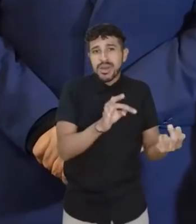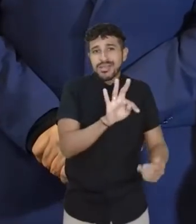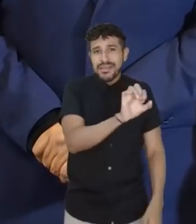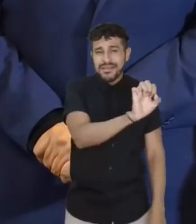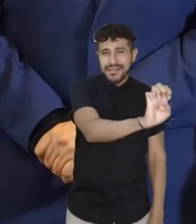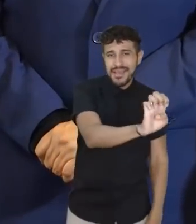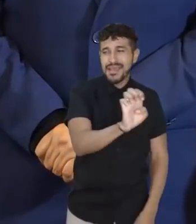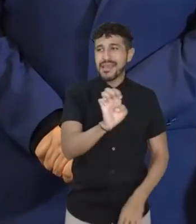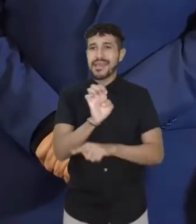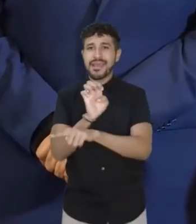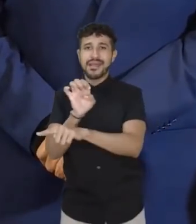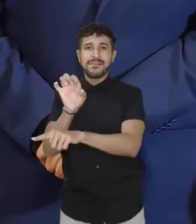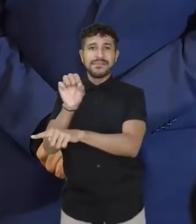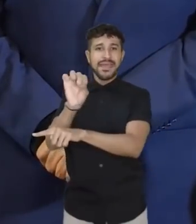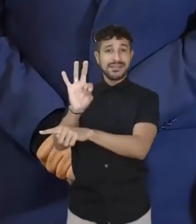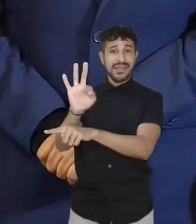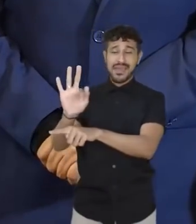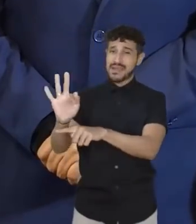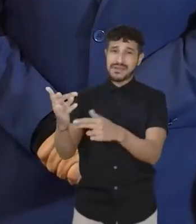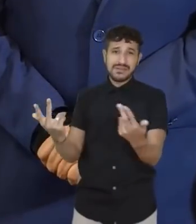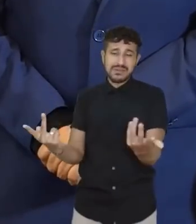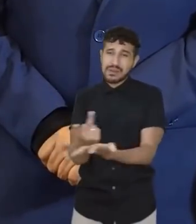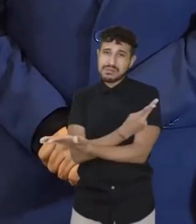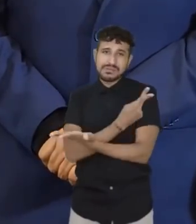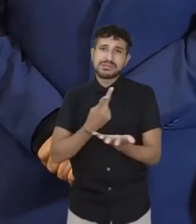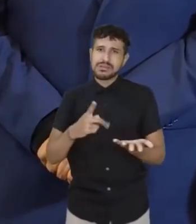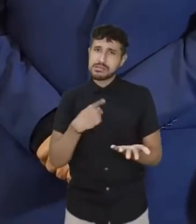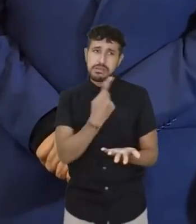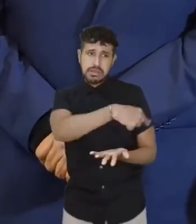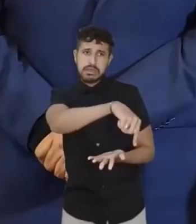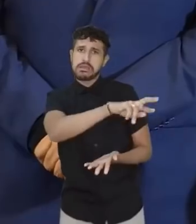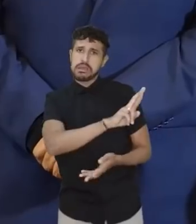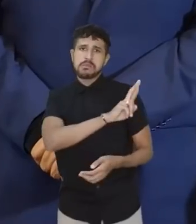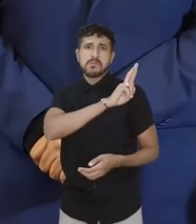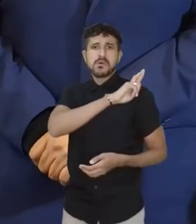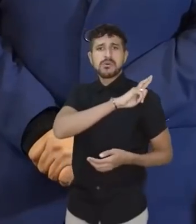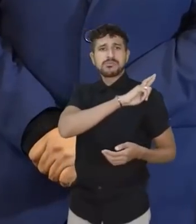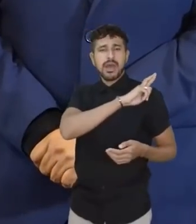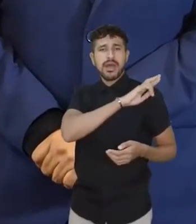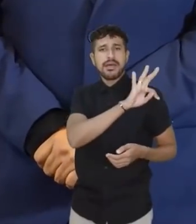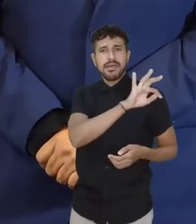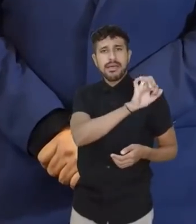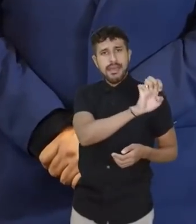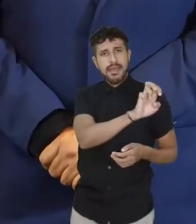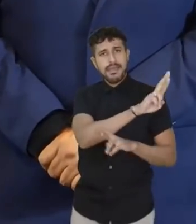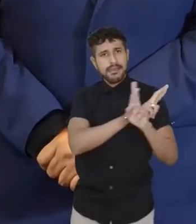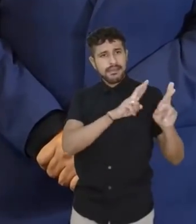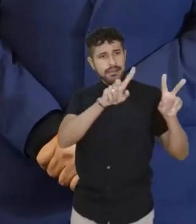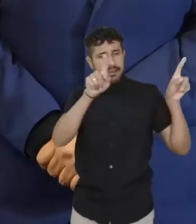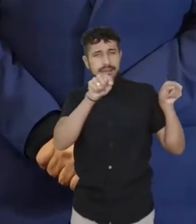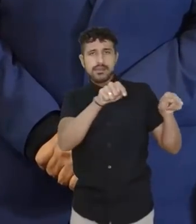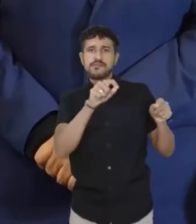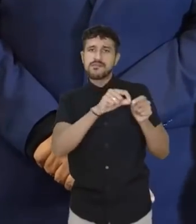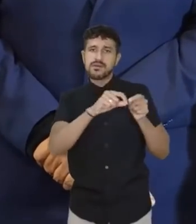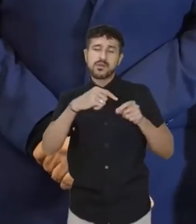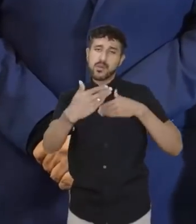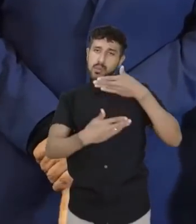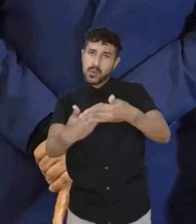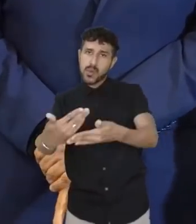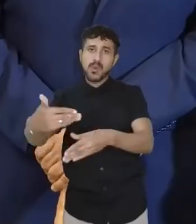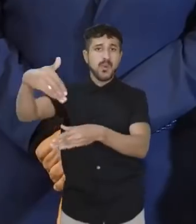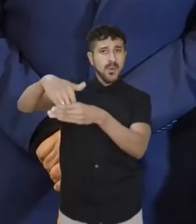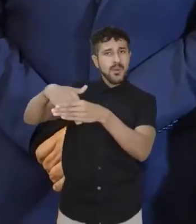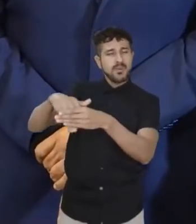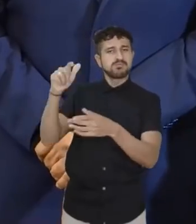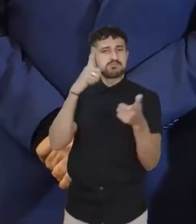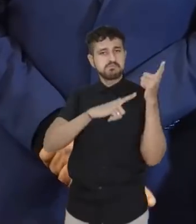o Supremo Tribunal Federal. Então, acho que eles têm responsabilidade em relação a isso, para fazer com que esse processo eleitoral seja um processo